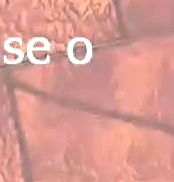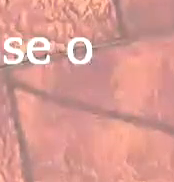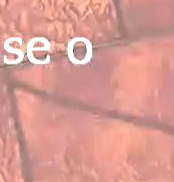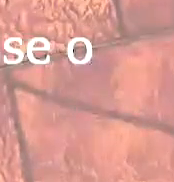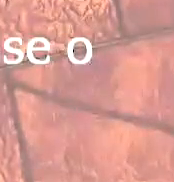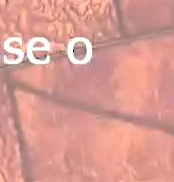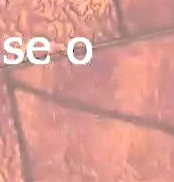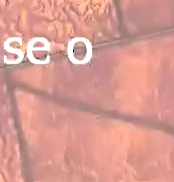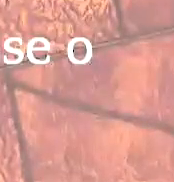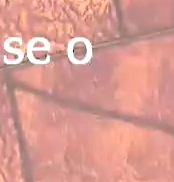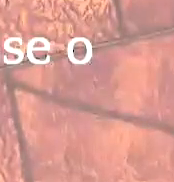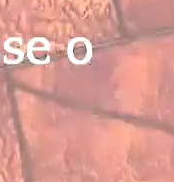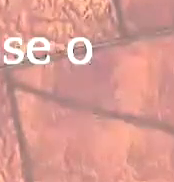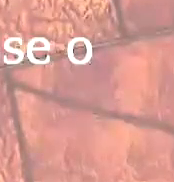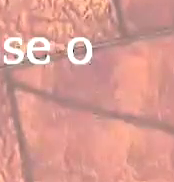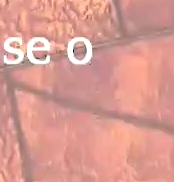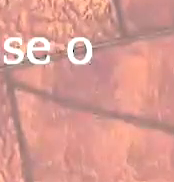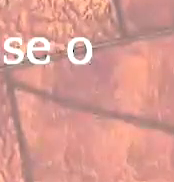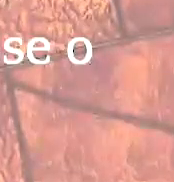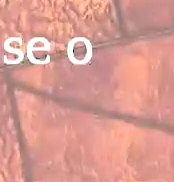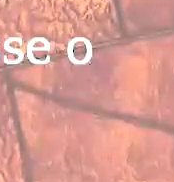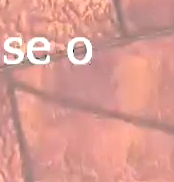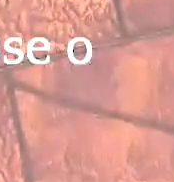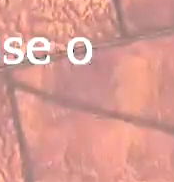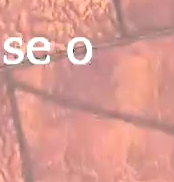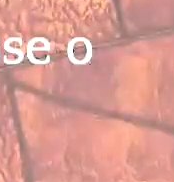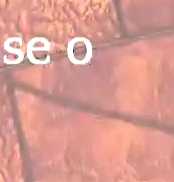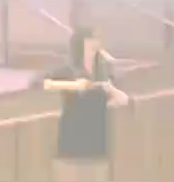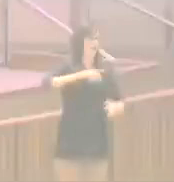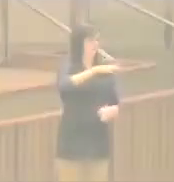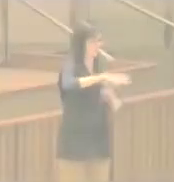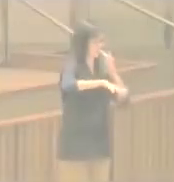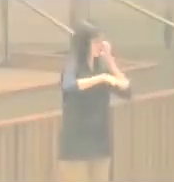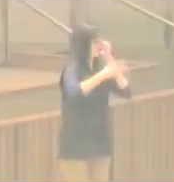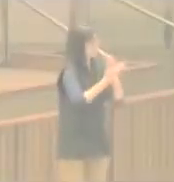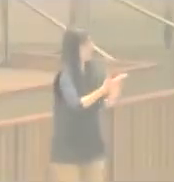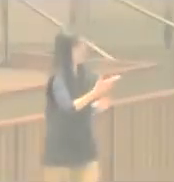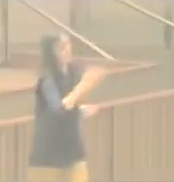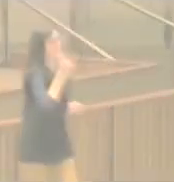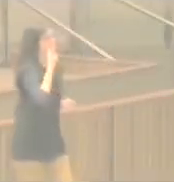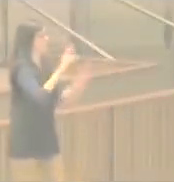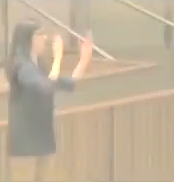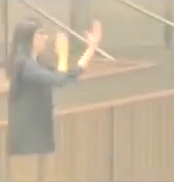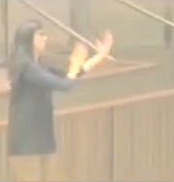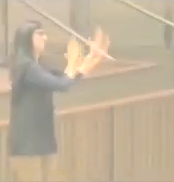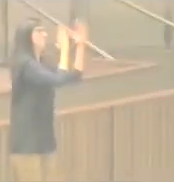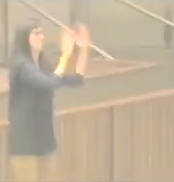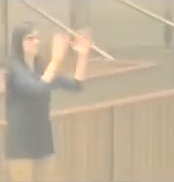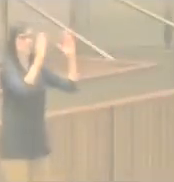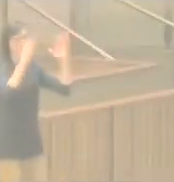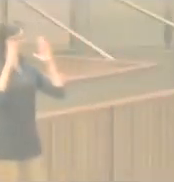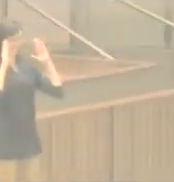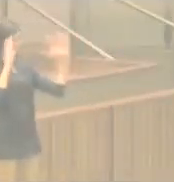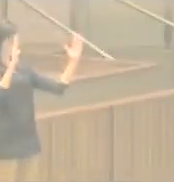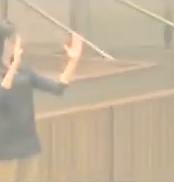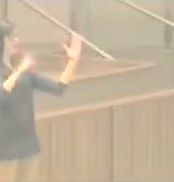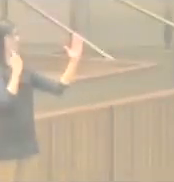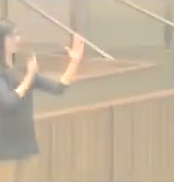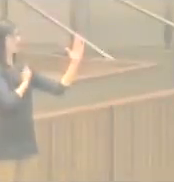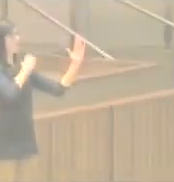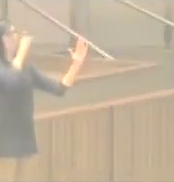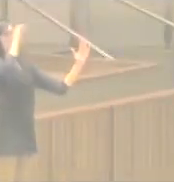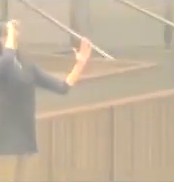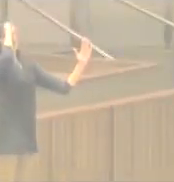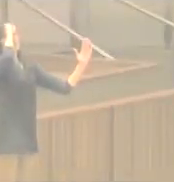Judá que servisse o Senhor, o Deus de Israel. E aí então, nesta cena, a gente vai aprender a lição